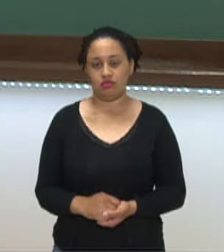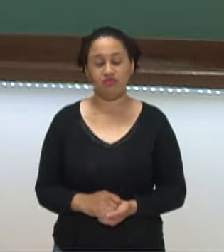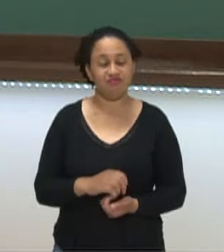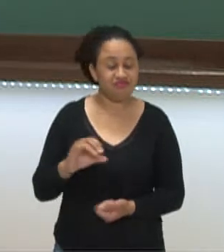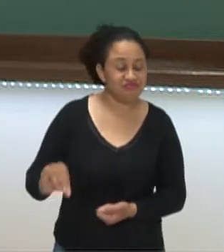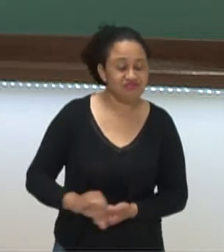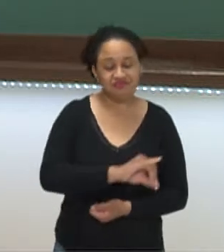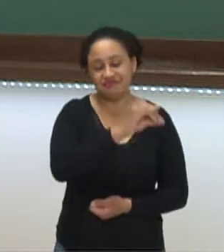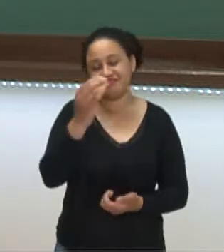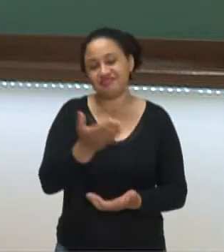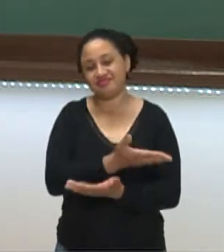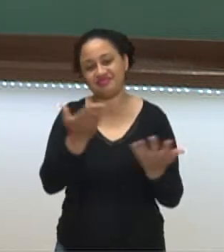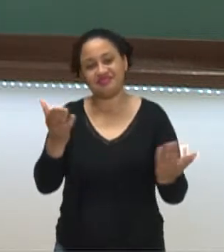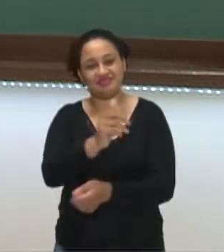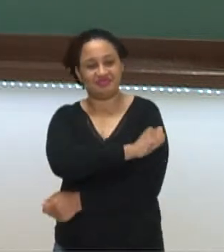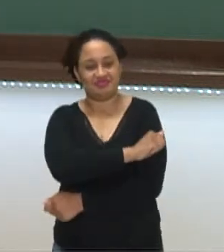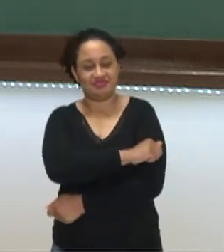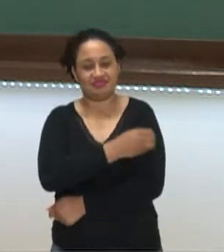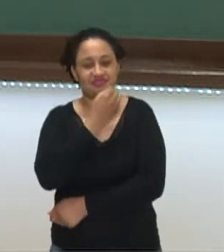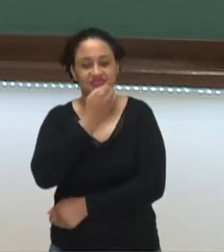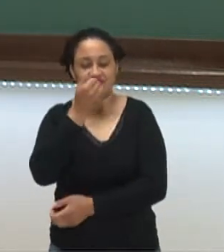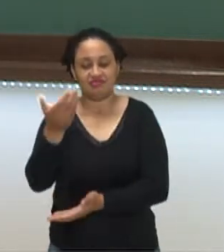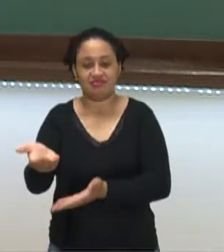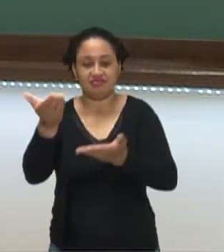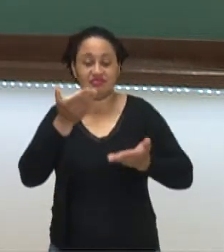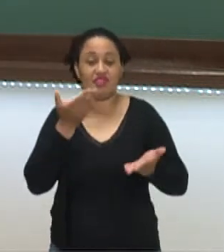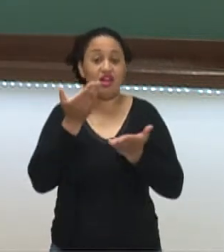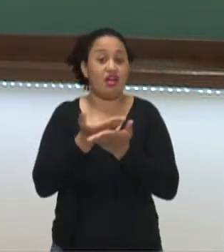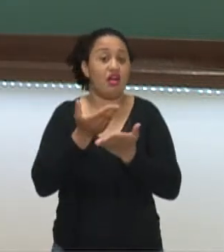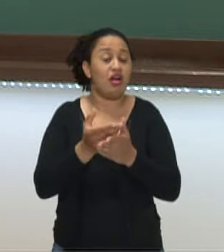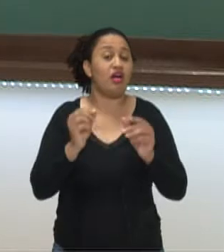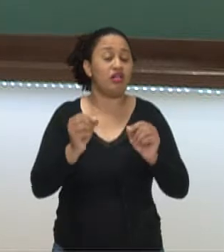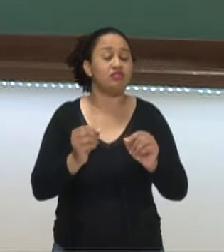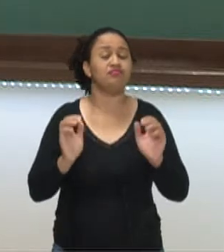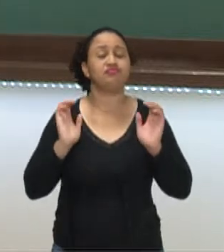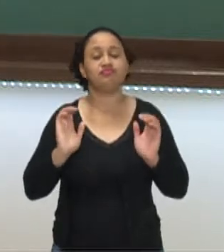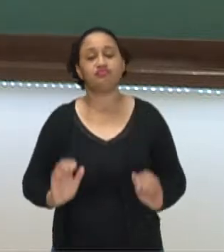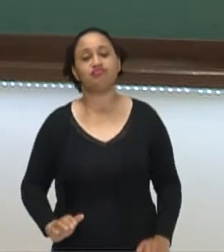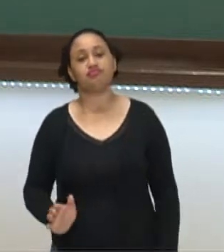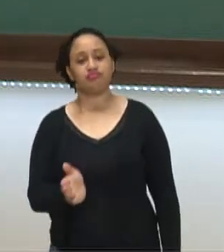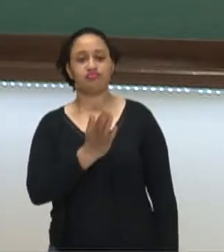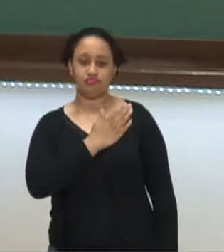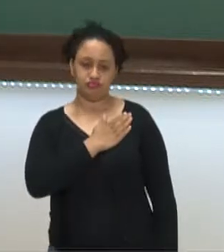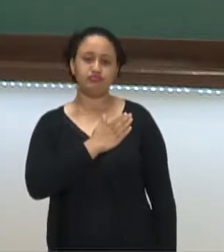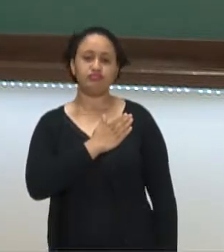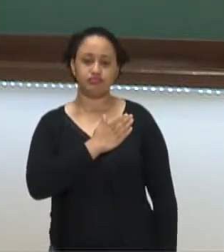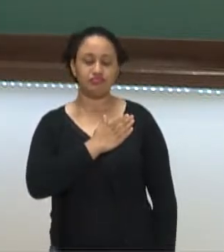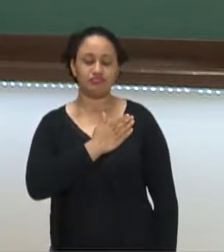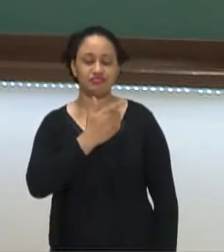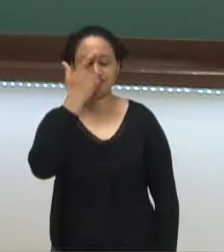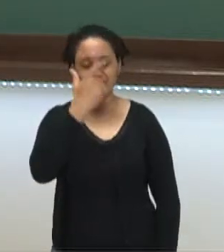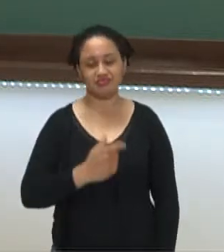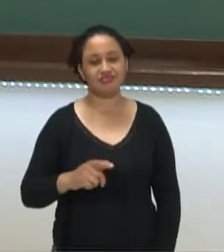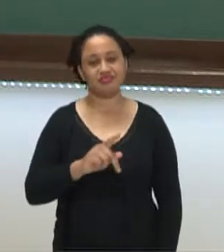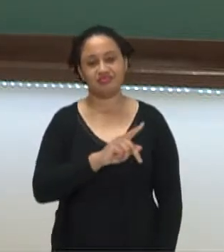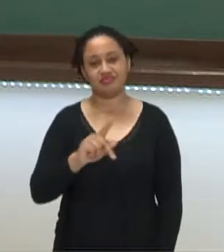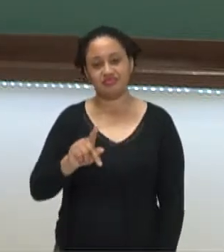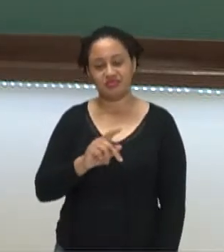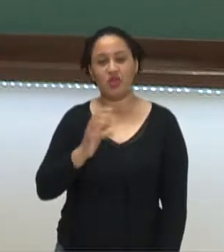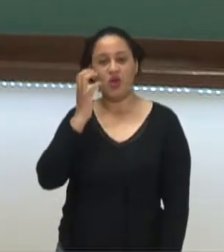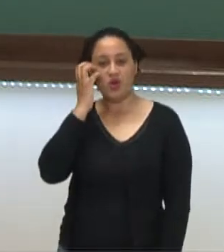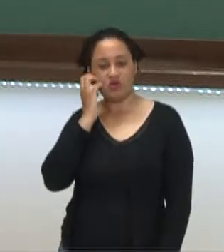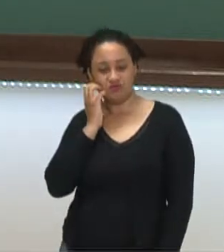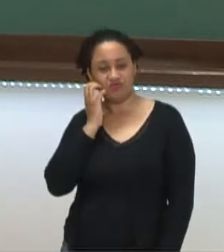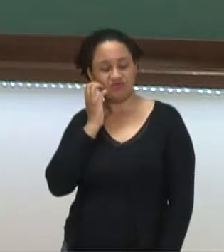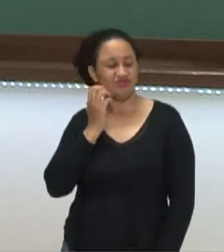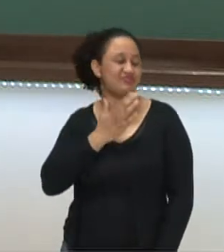Olá, povo! Bem-vindos à nossa aula de Cidadania e Civismo. Eu sou o professor Marlon e é